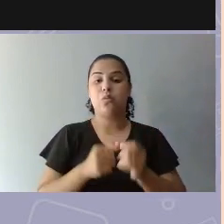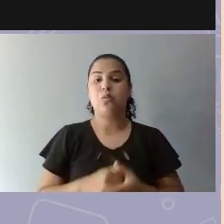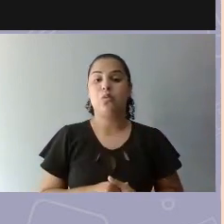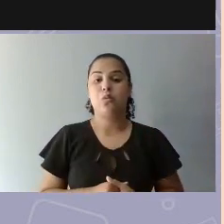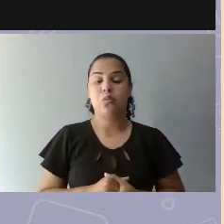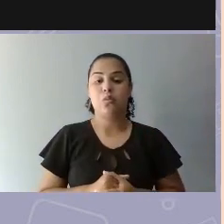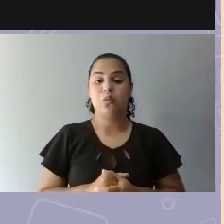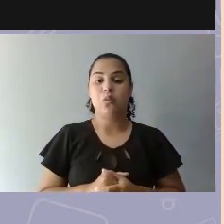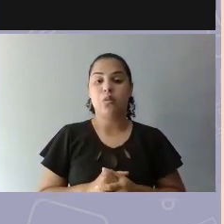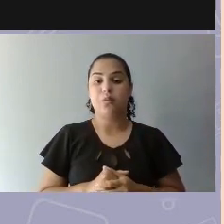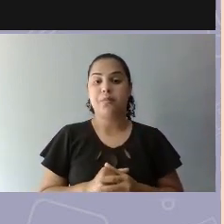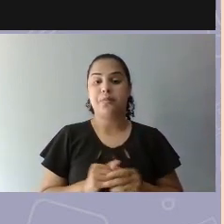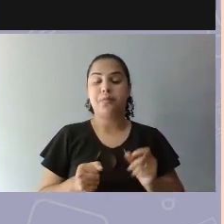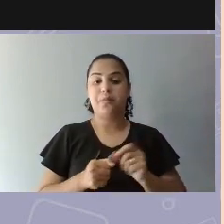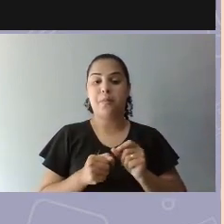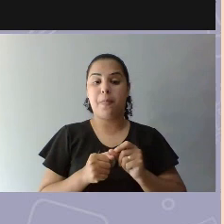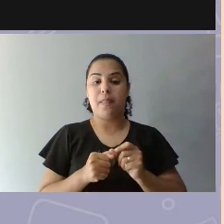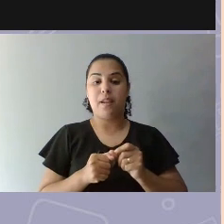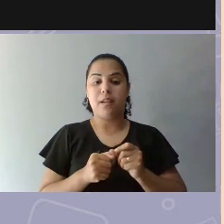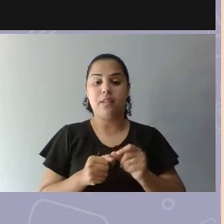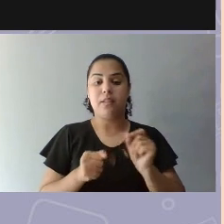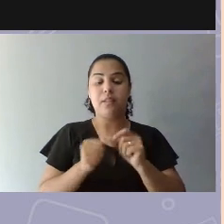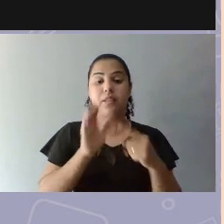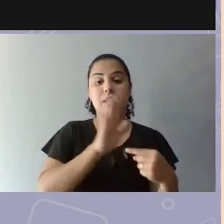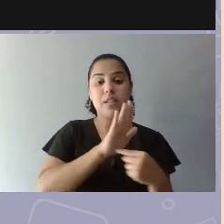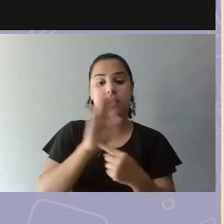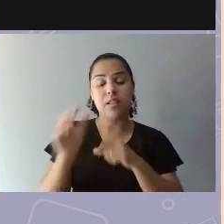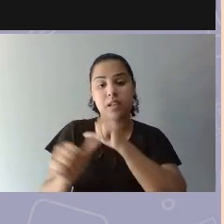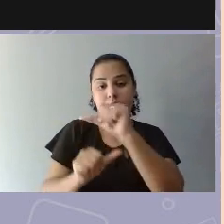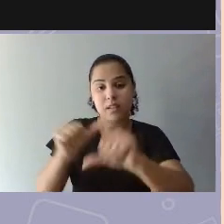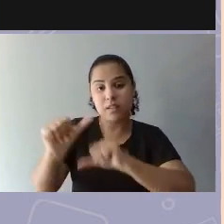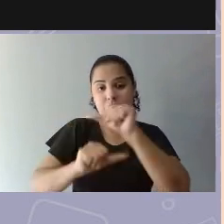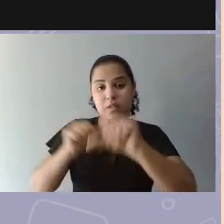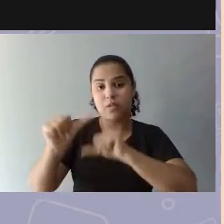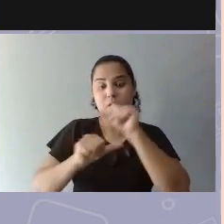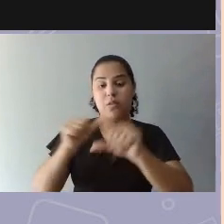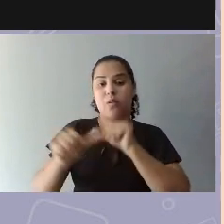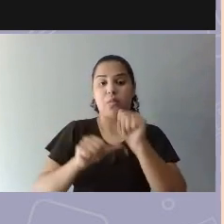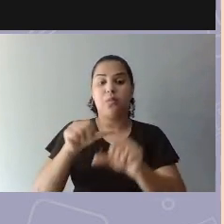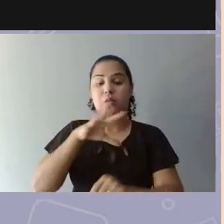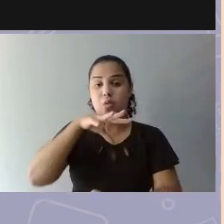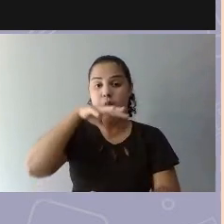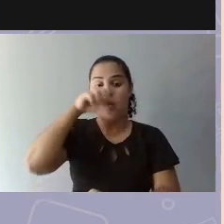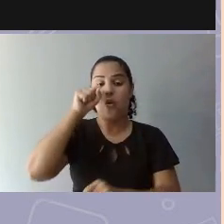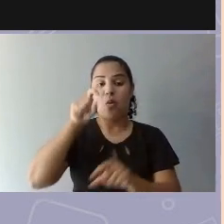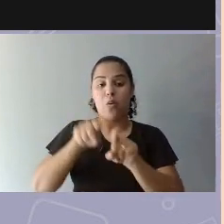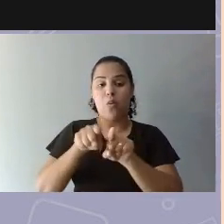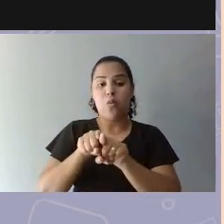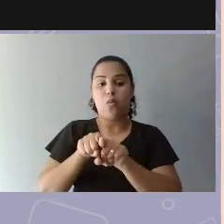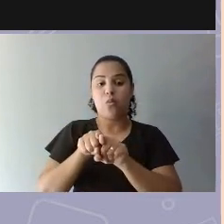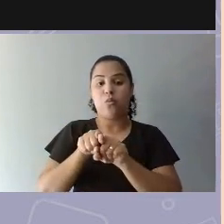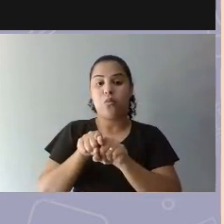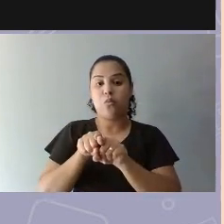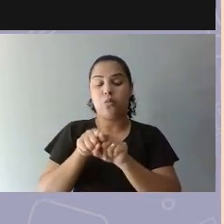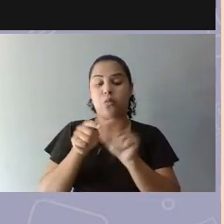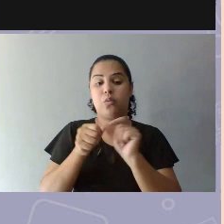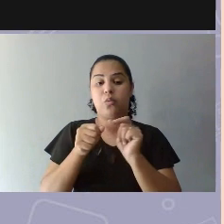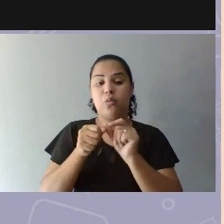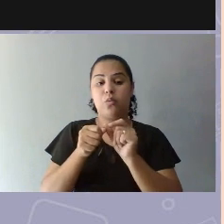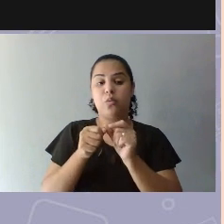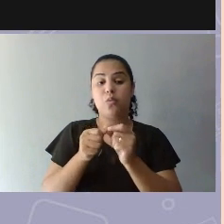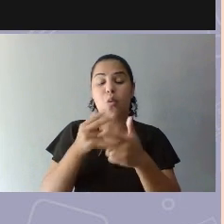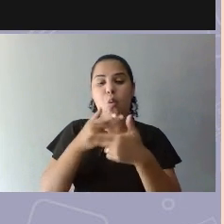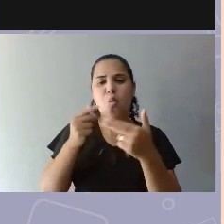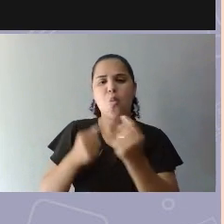então esse processo de fixação do gás carbônico faz parte do ciclo do carbono na respiração celular um